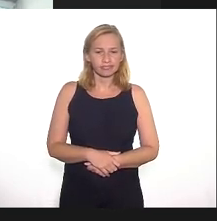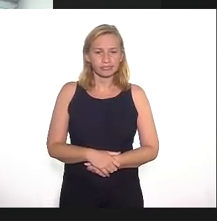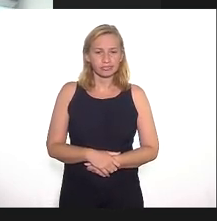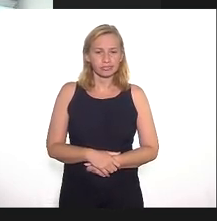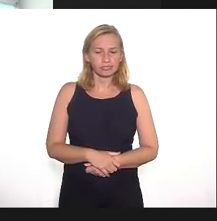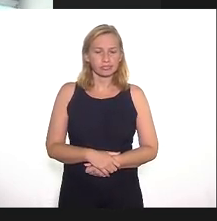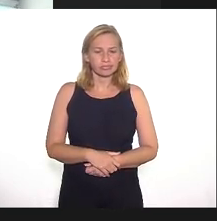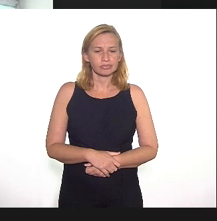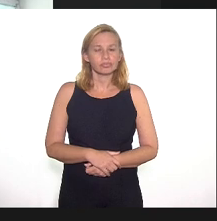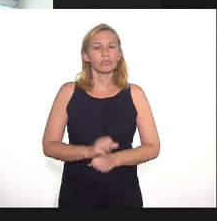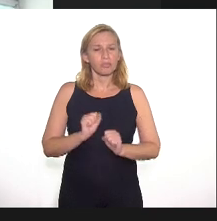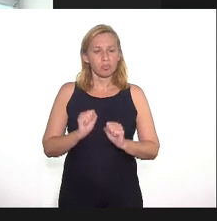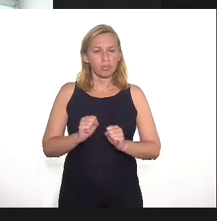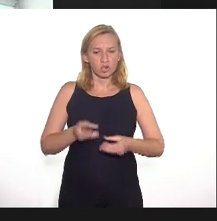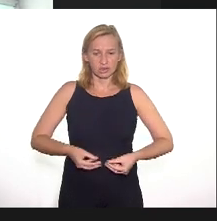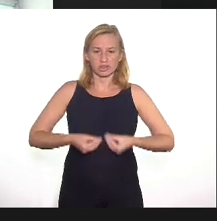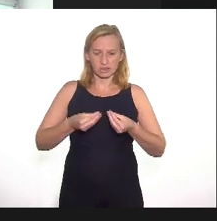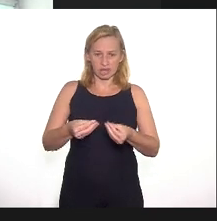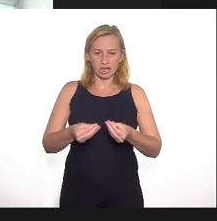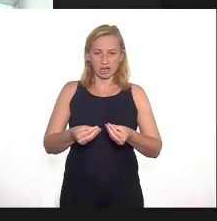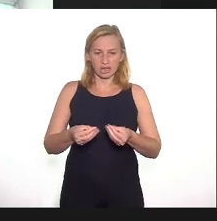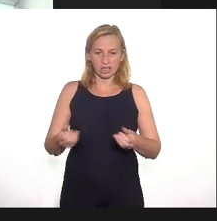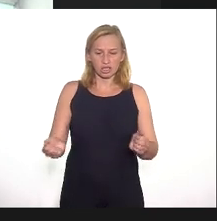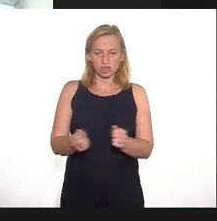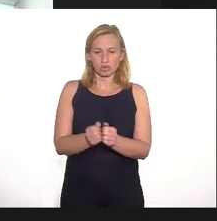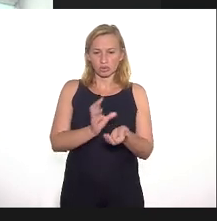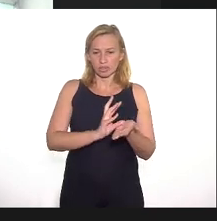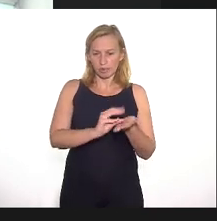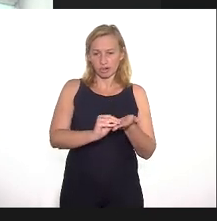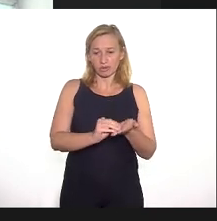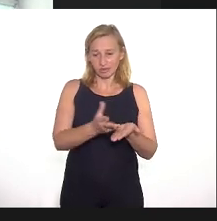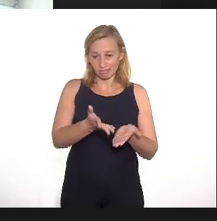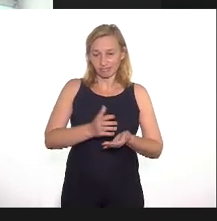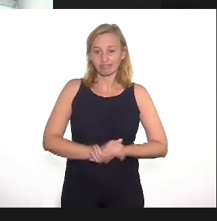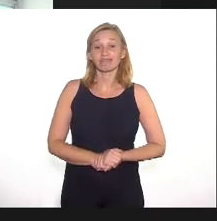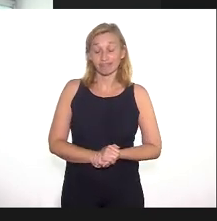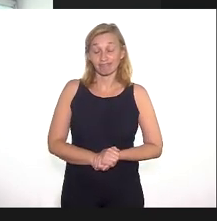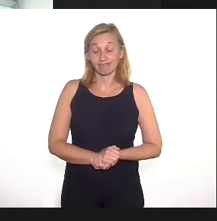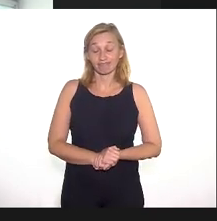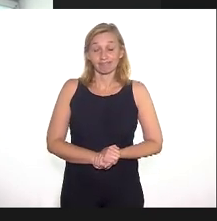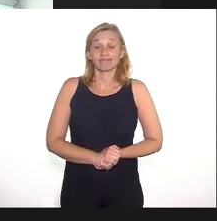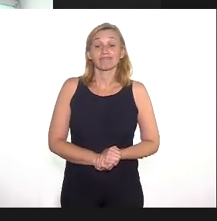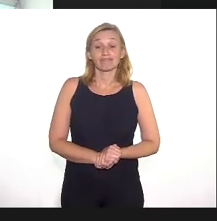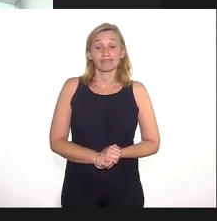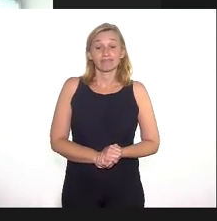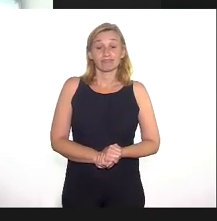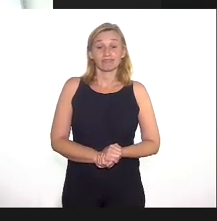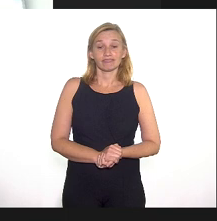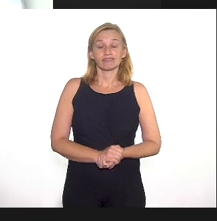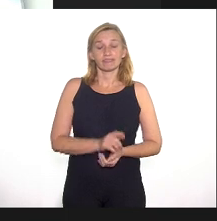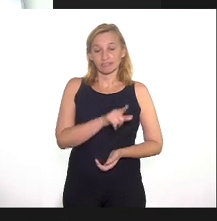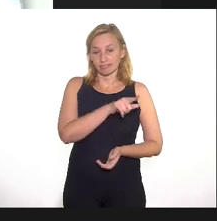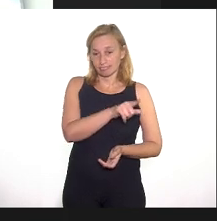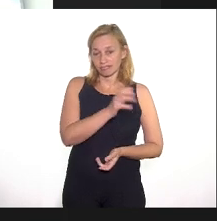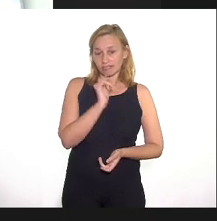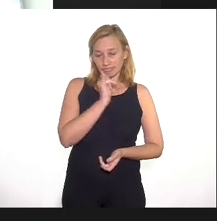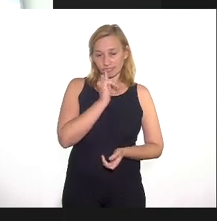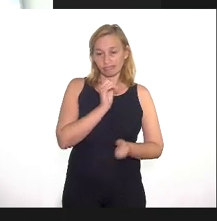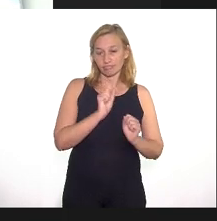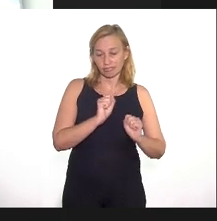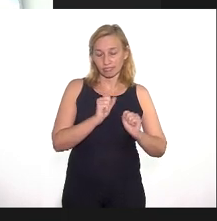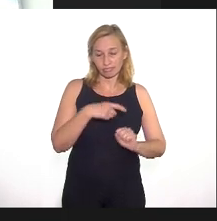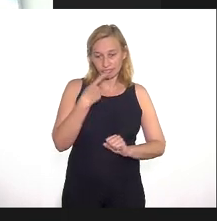a gente pode entregar e não ir para a pauta. Eu quero que vá para a pauta. Né? Porque aí a relatoria pode se